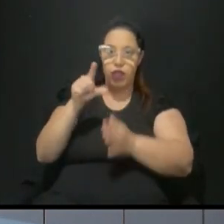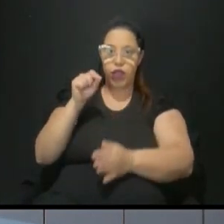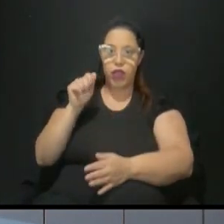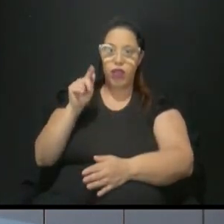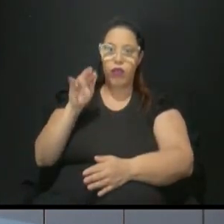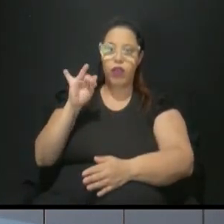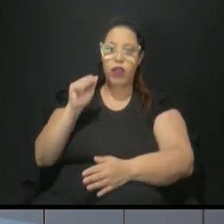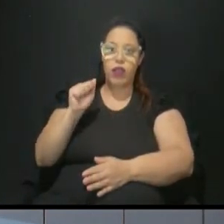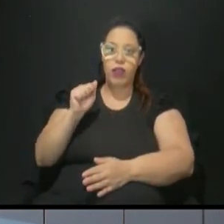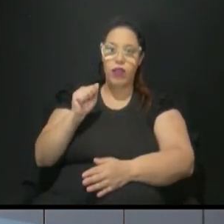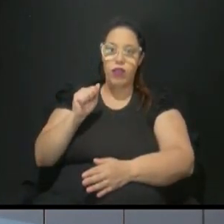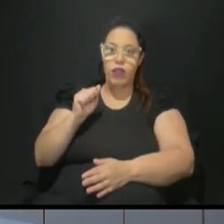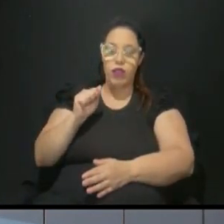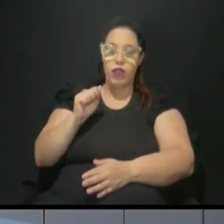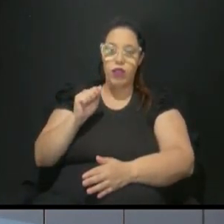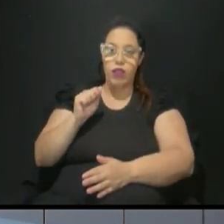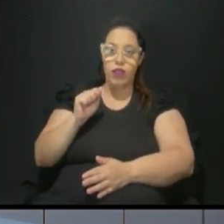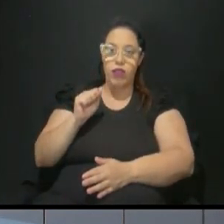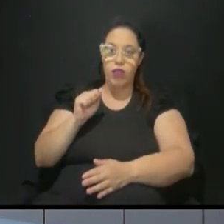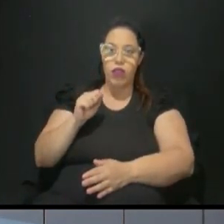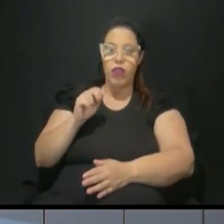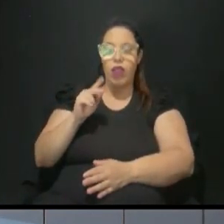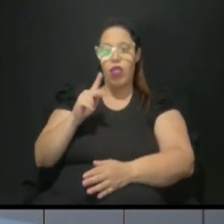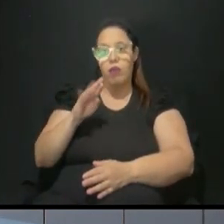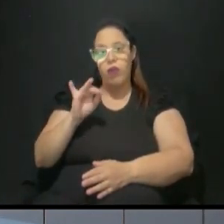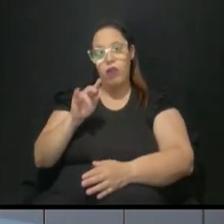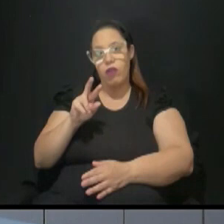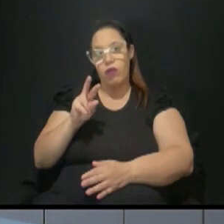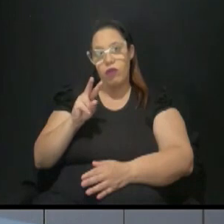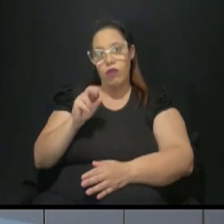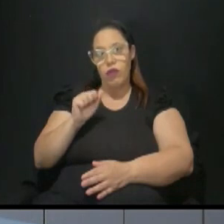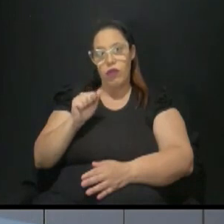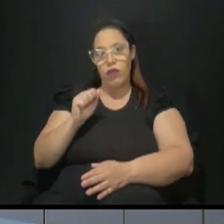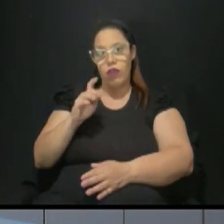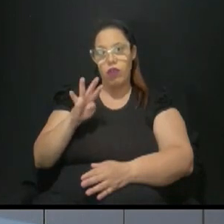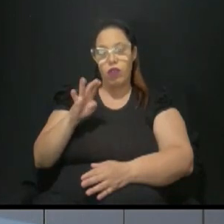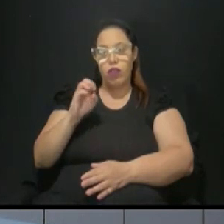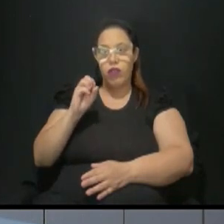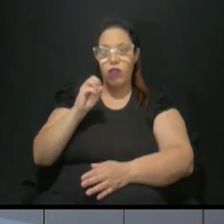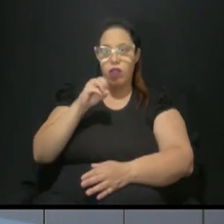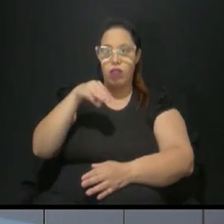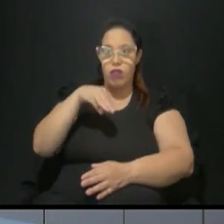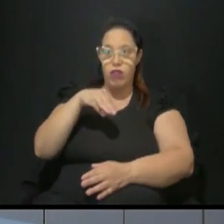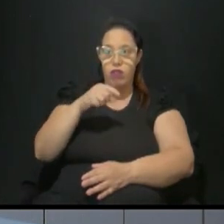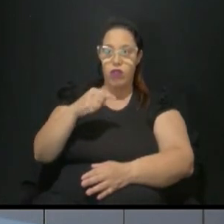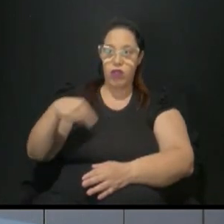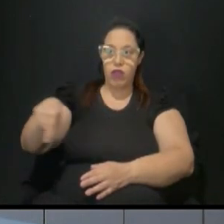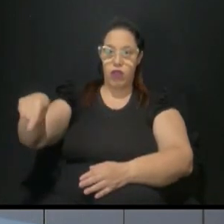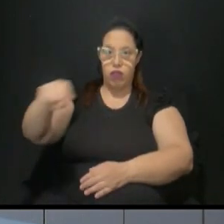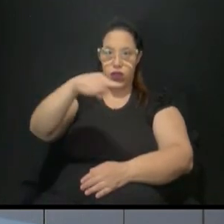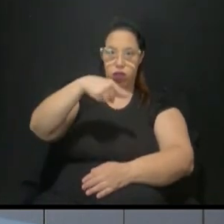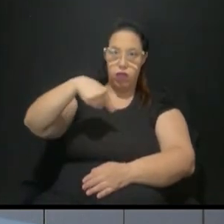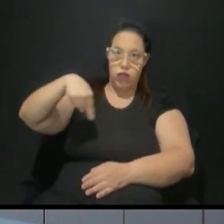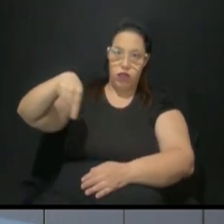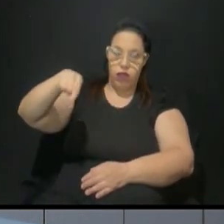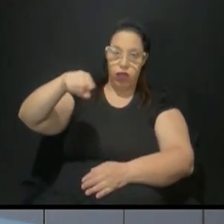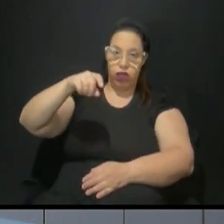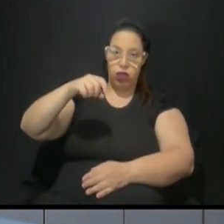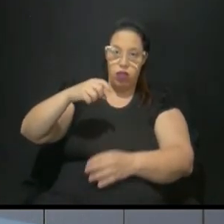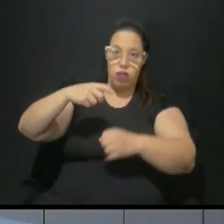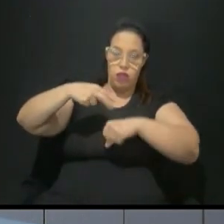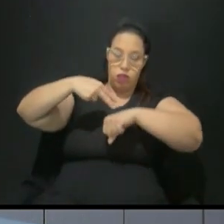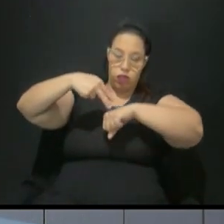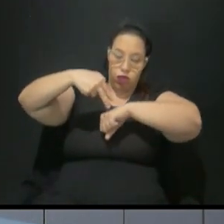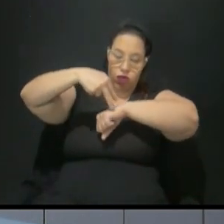a característica da prova. Prova de 400 metros, né, uma volta toda na pista, correndo em curva, isso é mais difícil para o deficiente visual